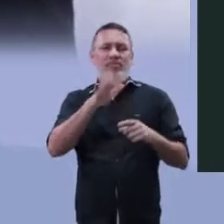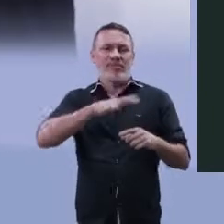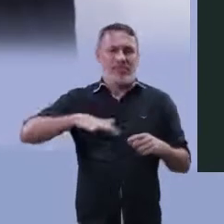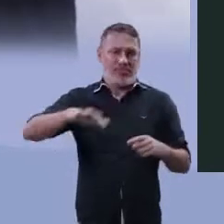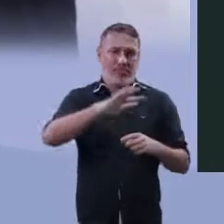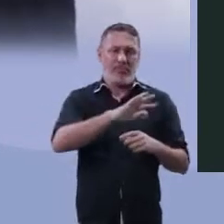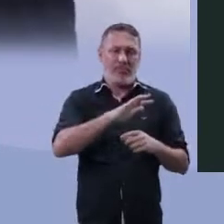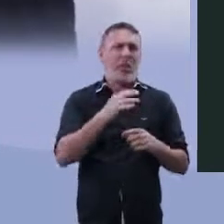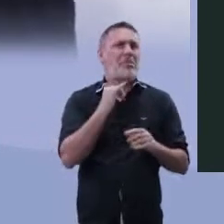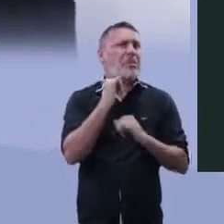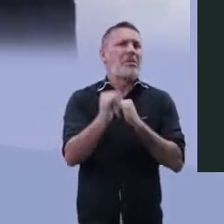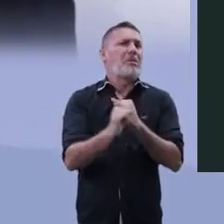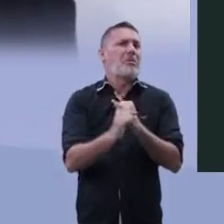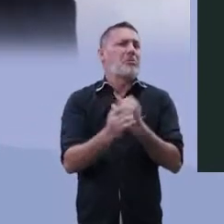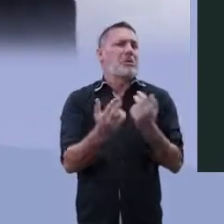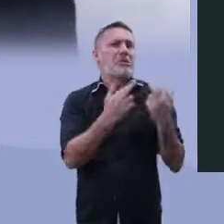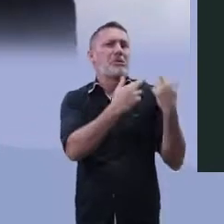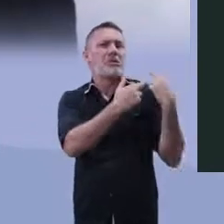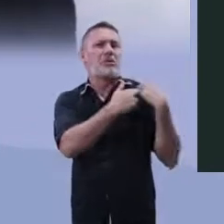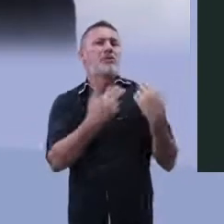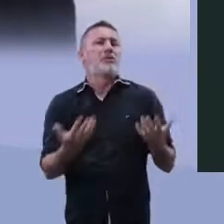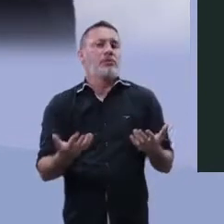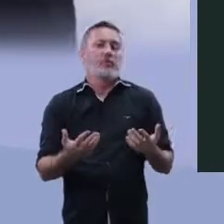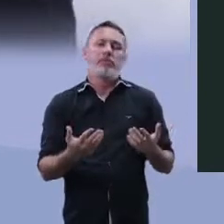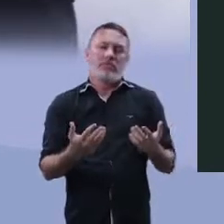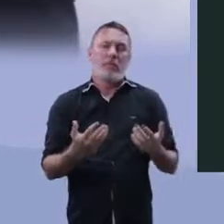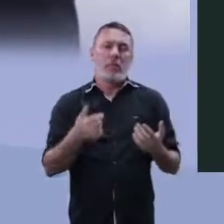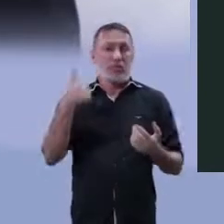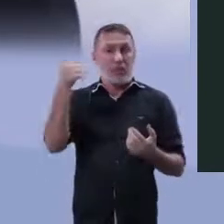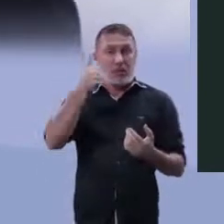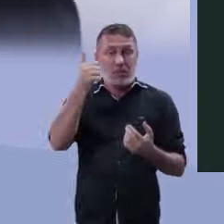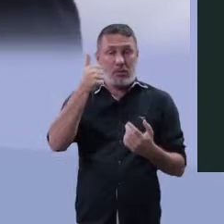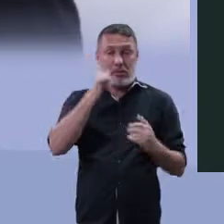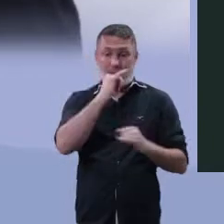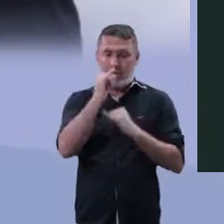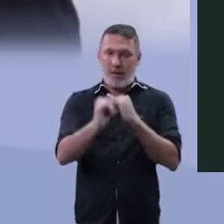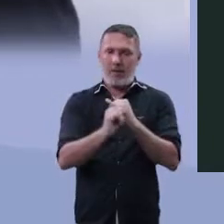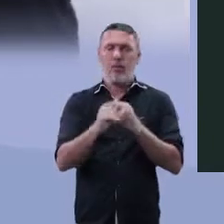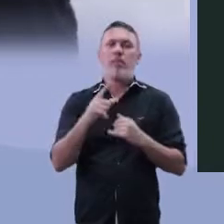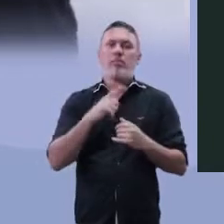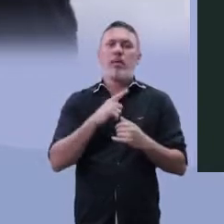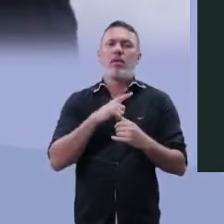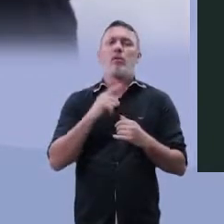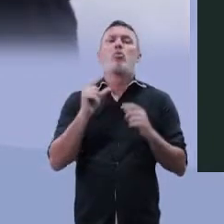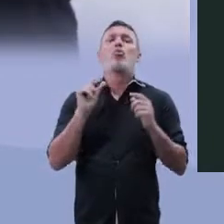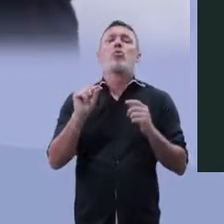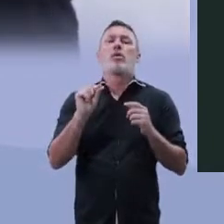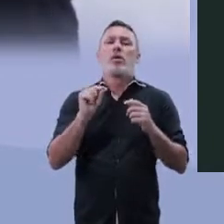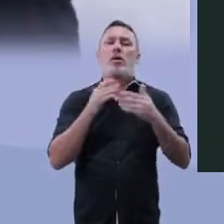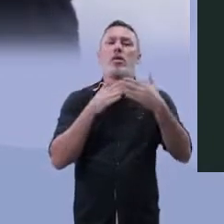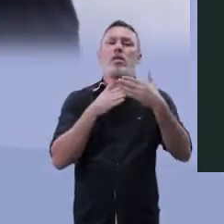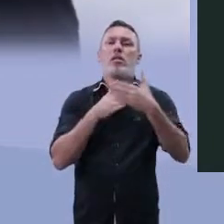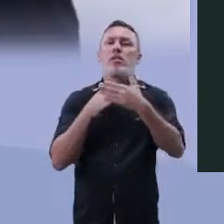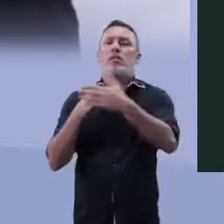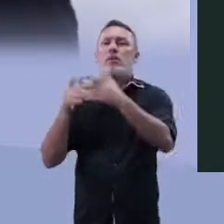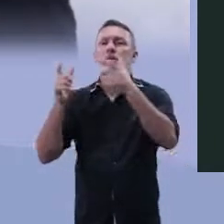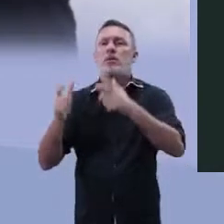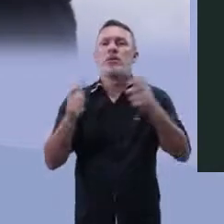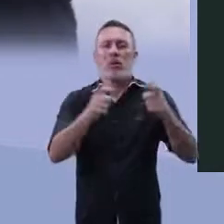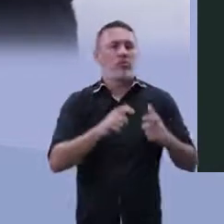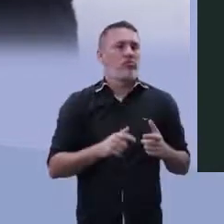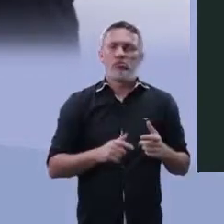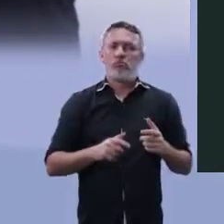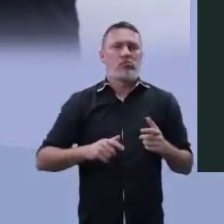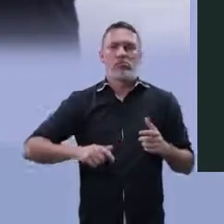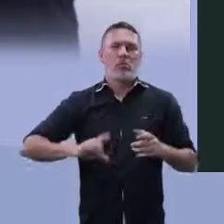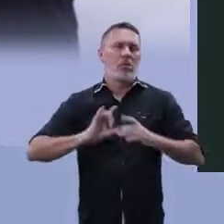que a internet contribui nesse aspecto? Primeiro, que a internet ela vai romper a barreira